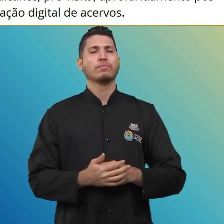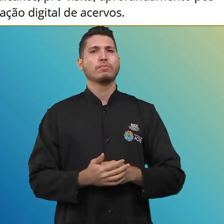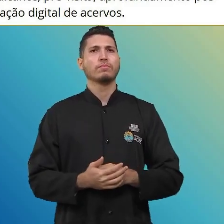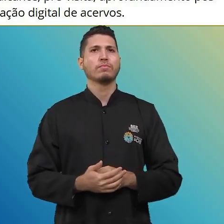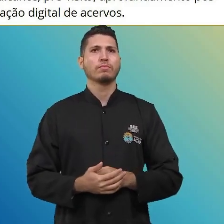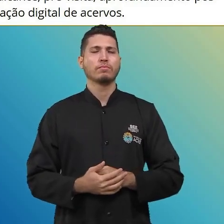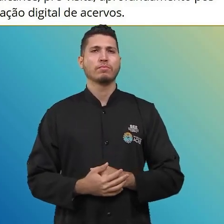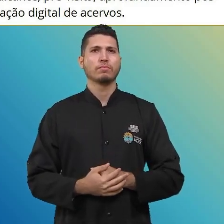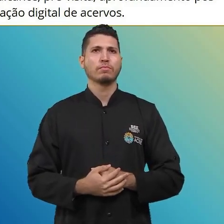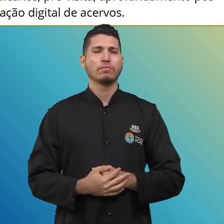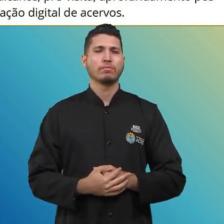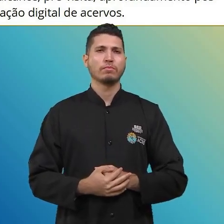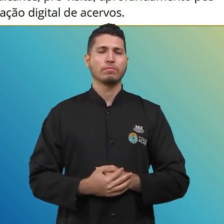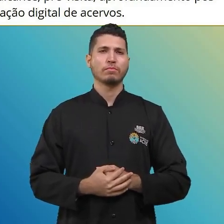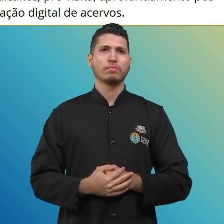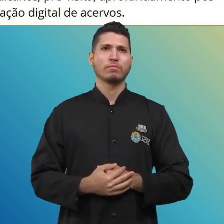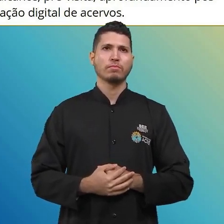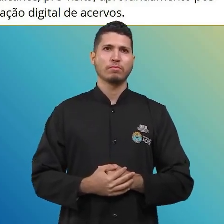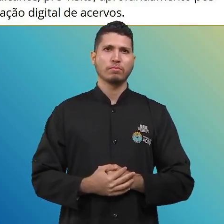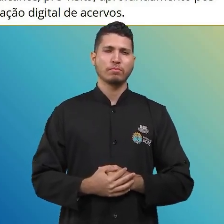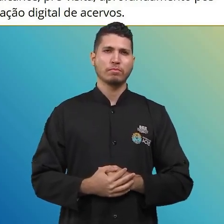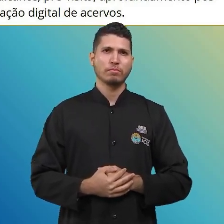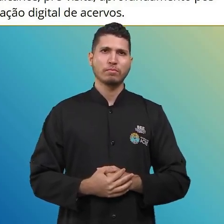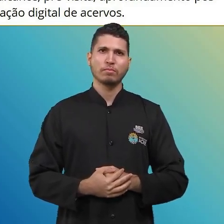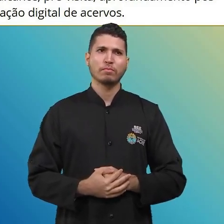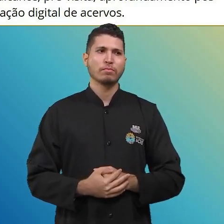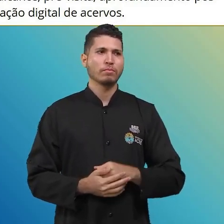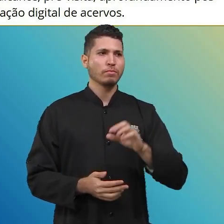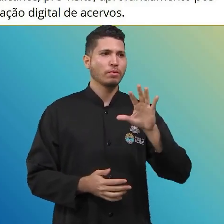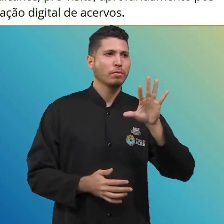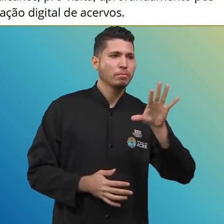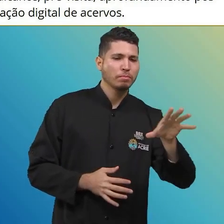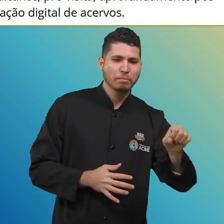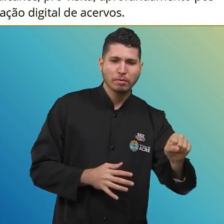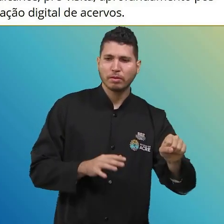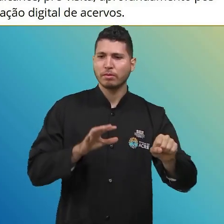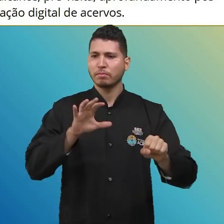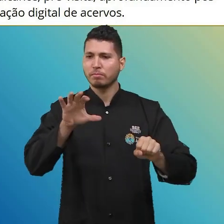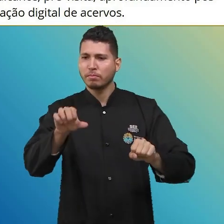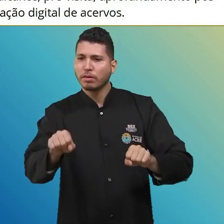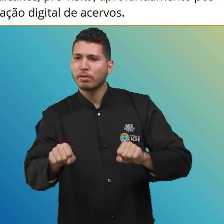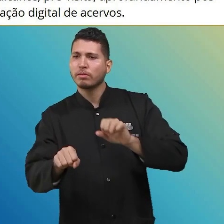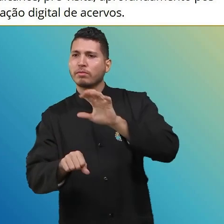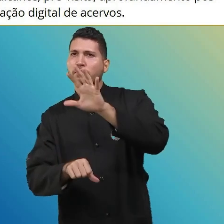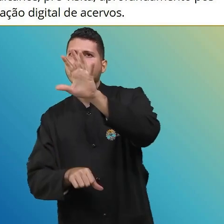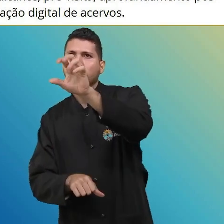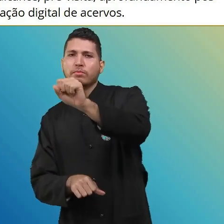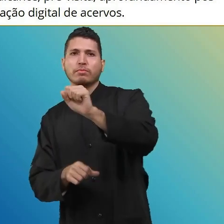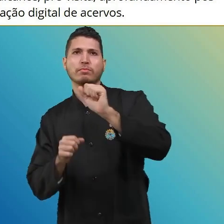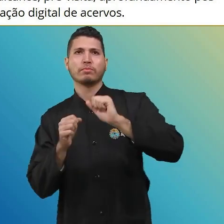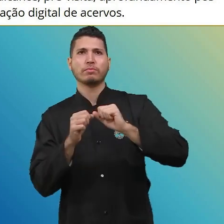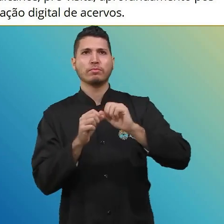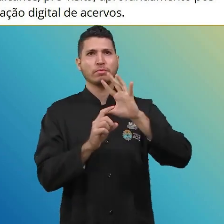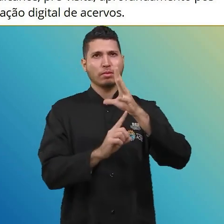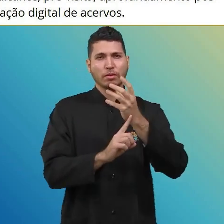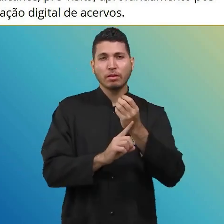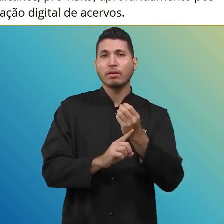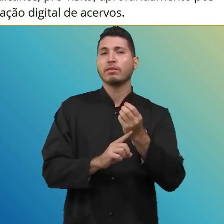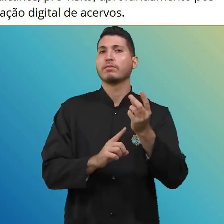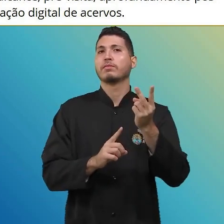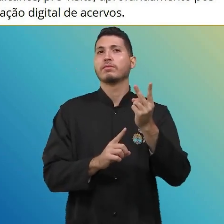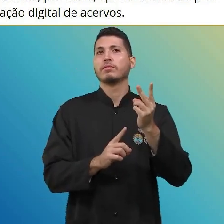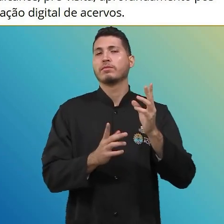casos específicos, porque normalmente nos museus você não pode estar tocando nas obras. Mas tem os casos específicos em que